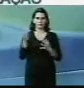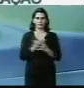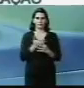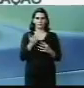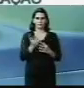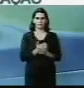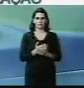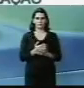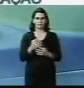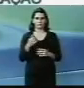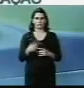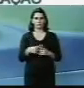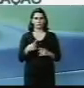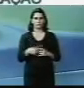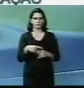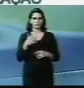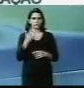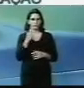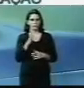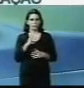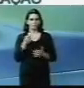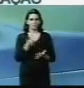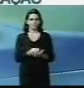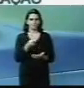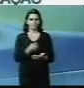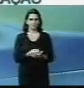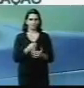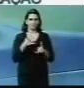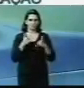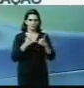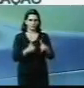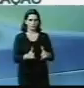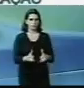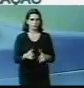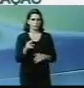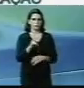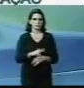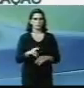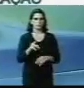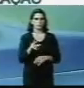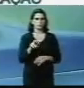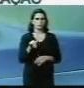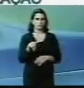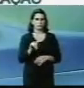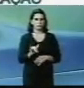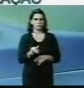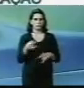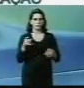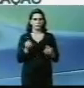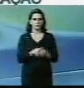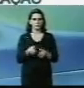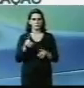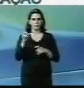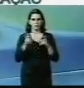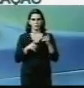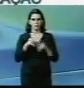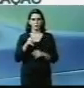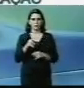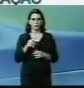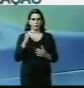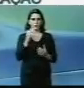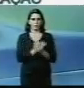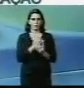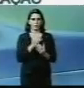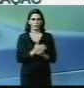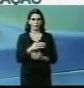Esse proxy transparente, ele obriga a rede a utilizar o proxy. além das características de cache, né, que ele